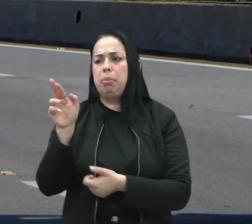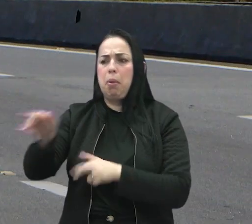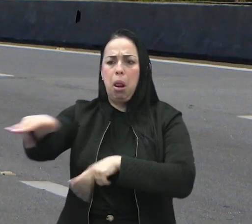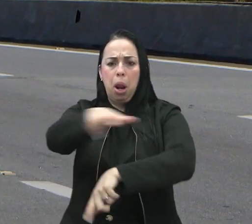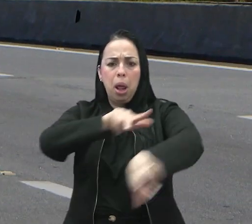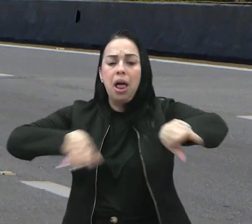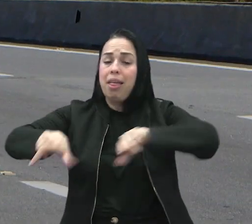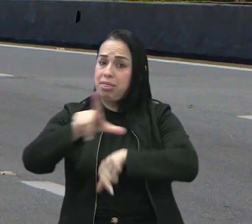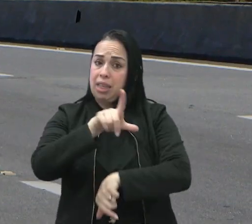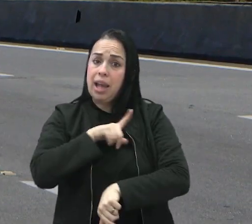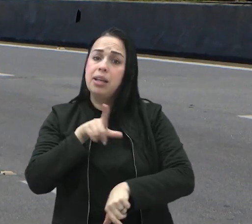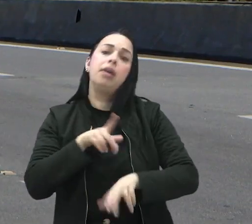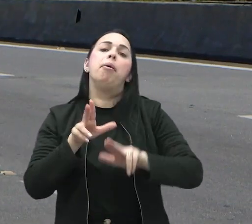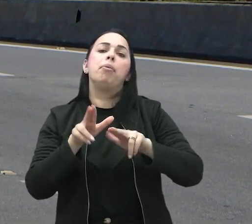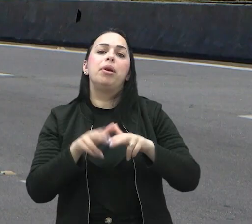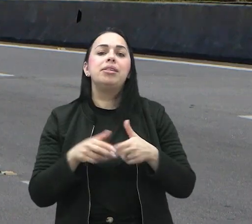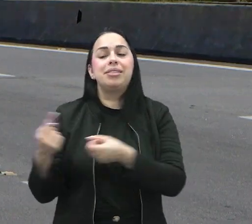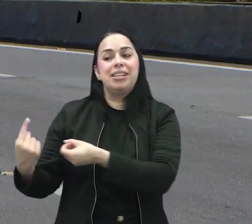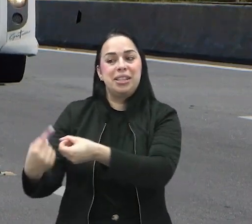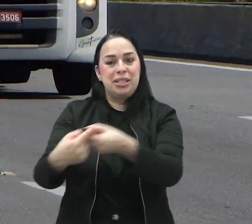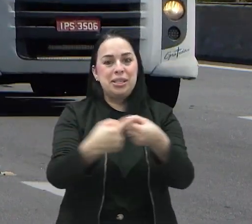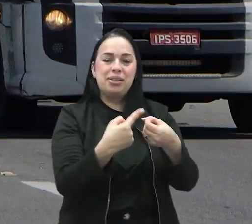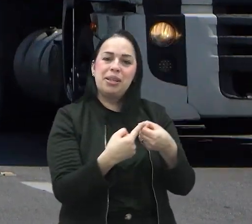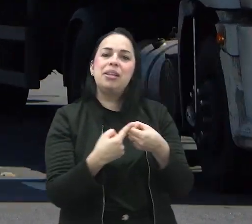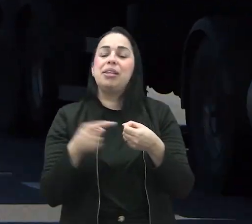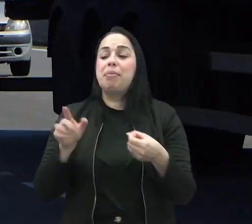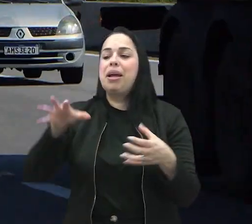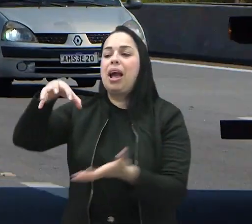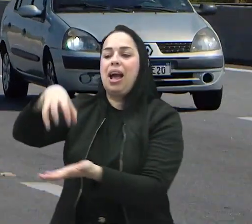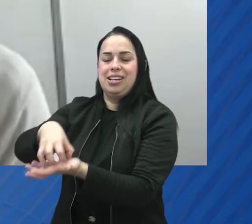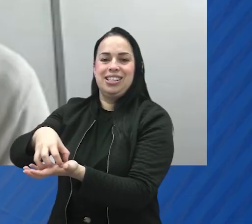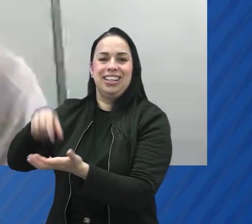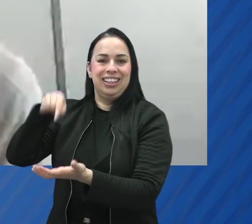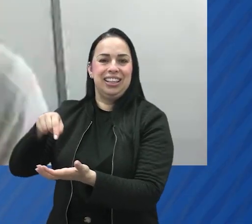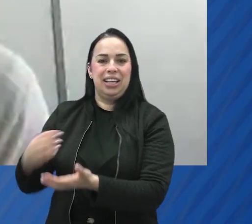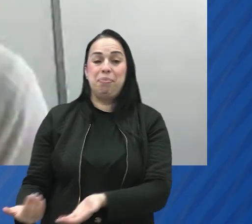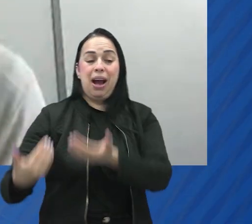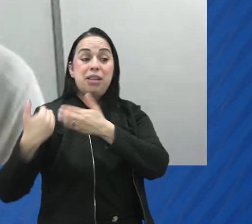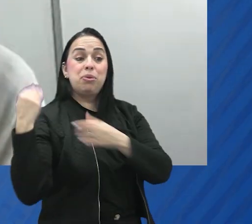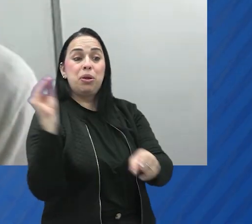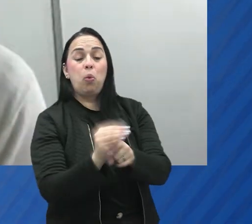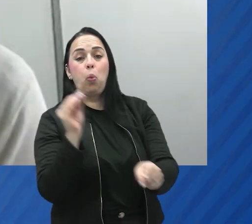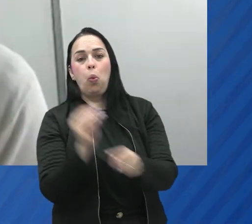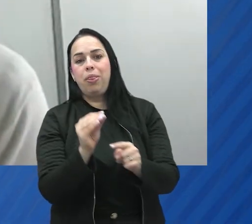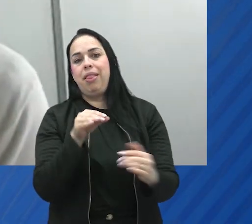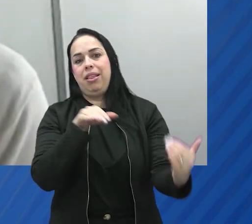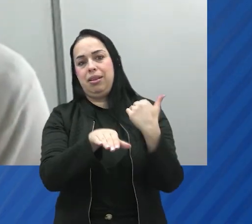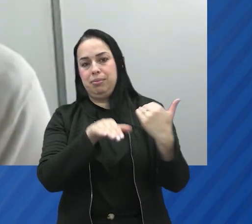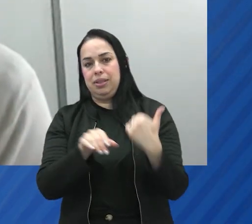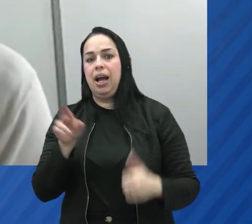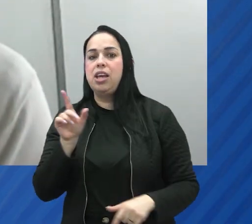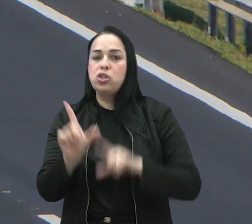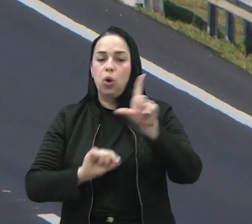outros estados, né? E isso para os municípios também, né? Aí os órgãos dos municípios que são responsáveis pela execução